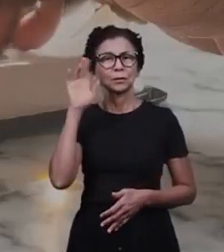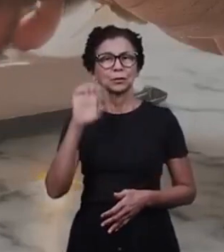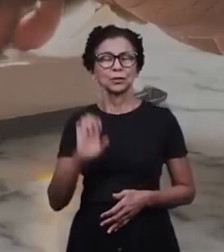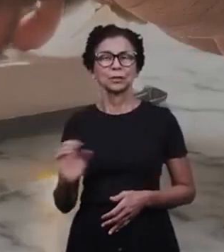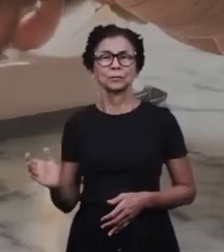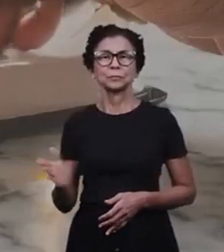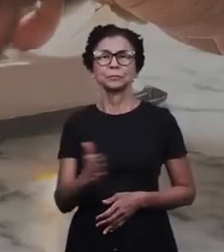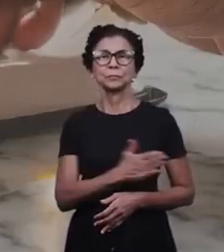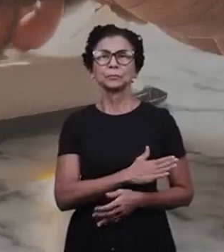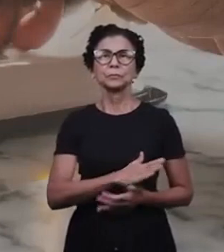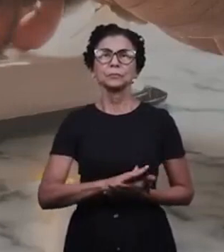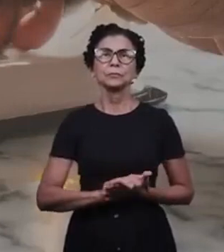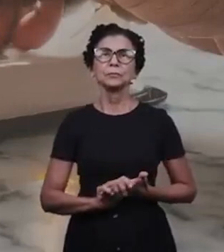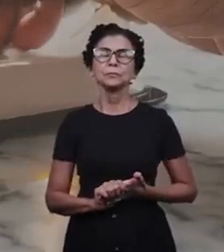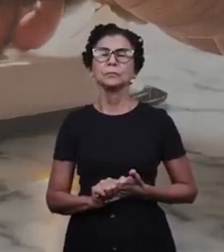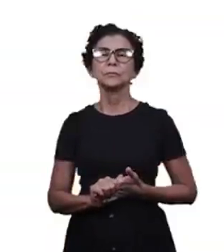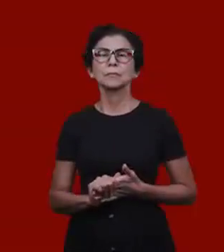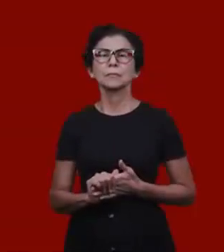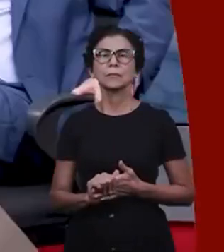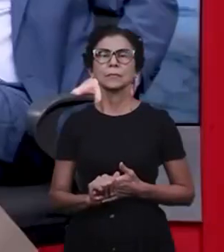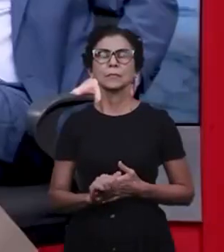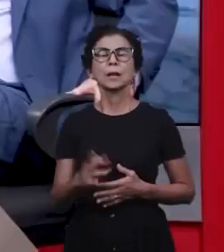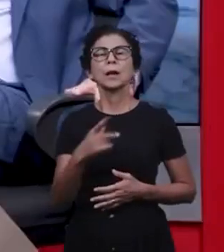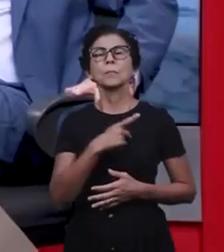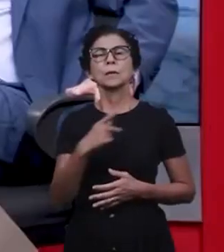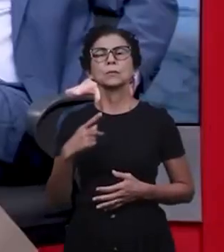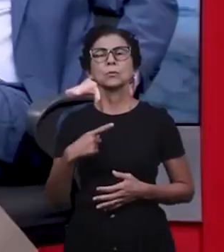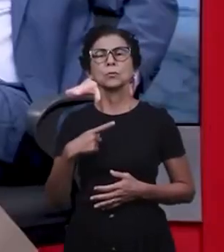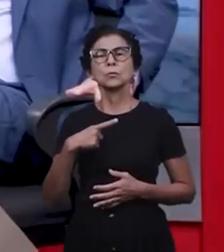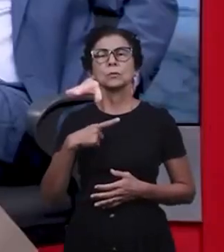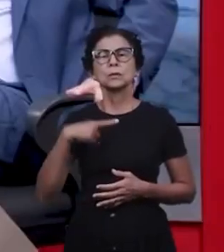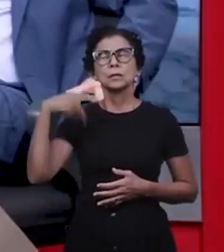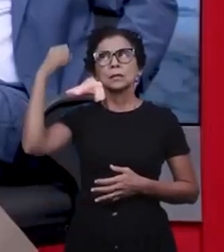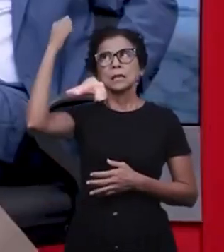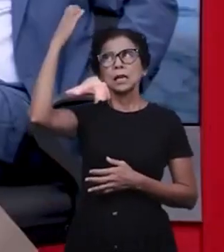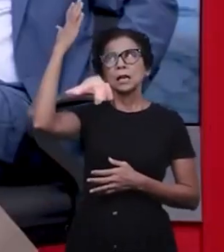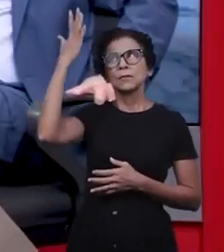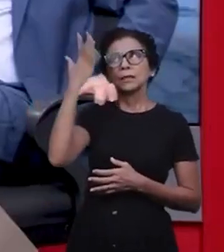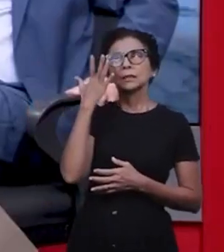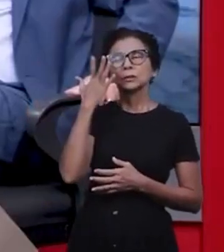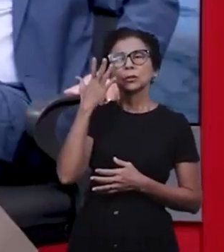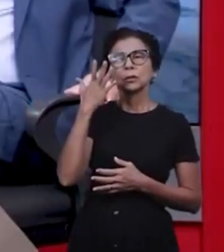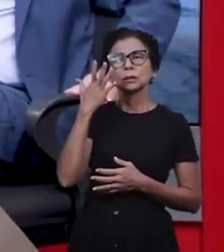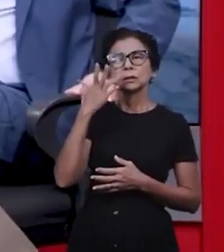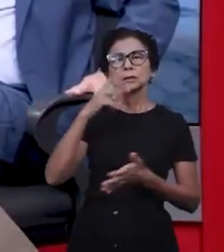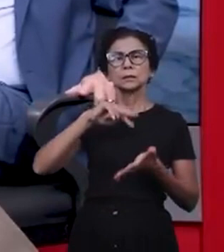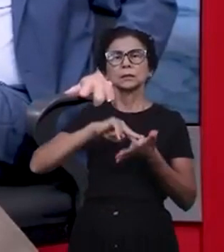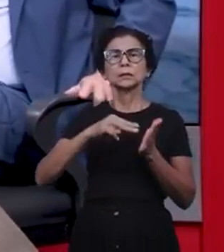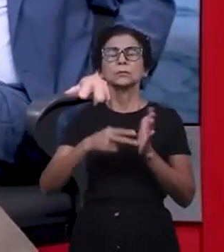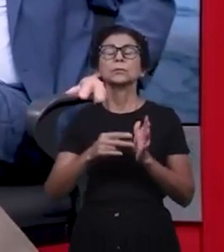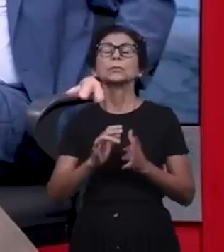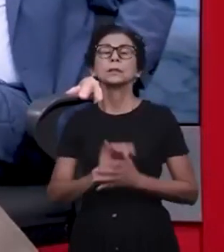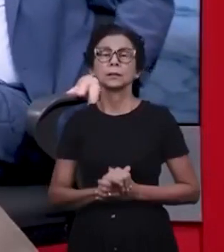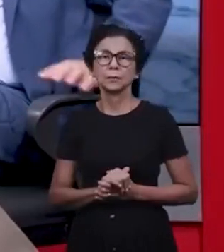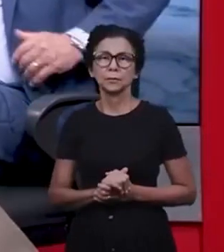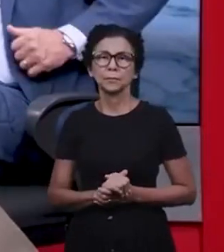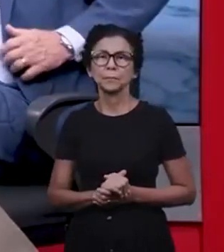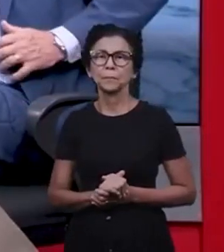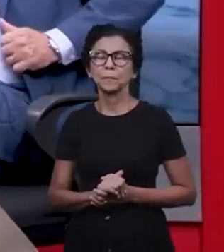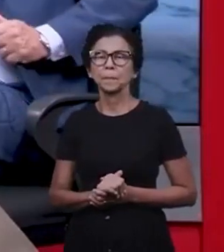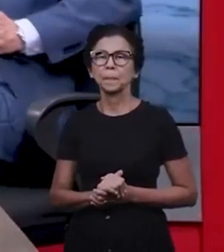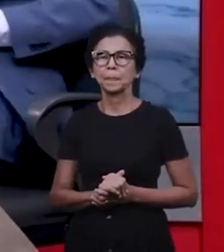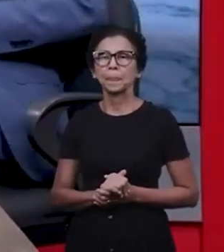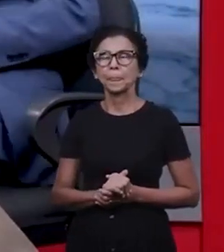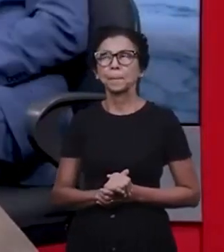Pastor, o que são as revelações? As revelações é o que chamam do profético, né? Que vem da eternidade. Porque a revelação,